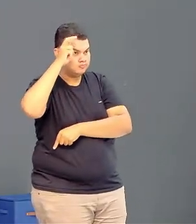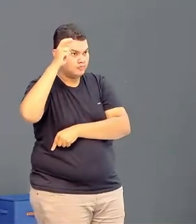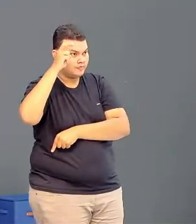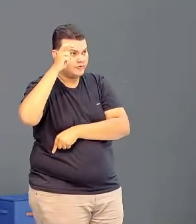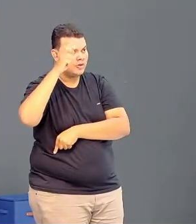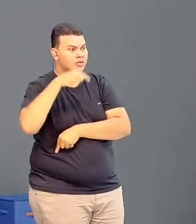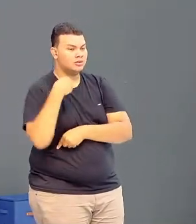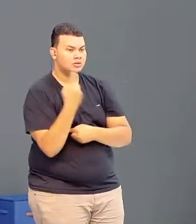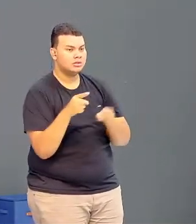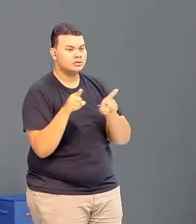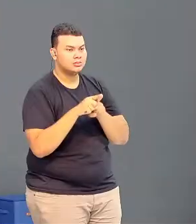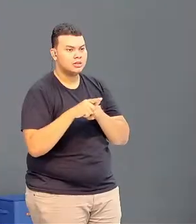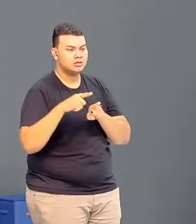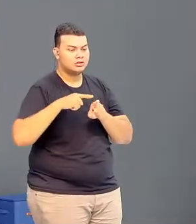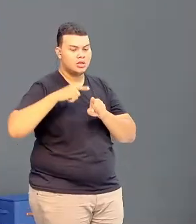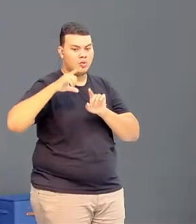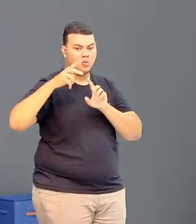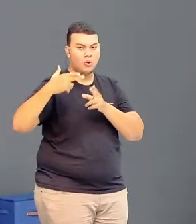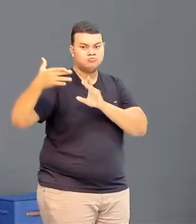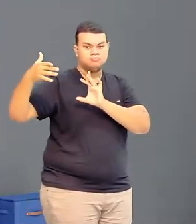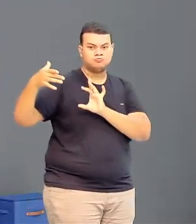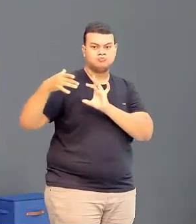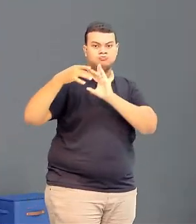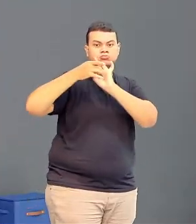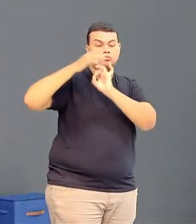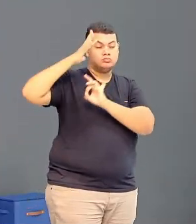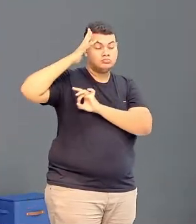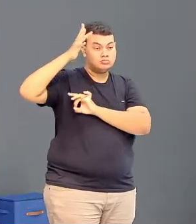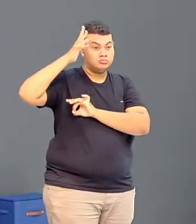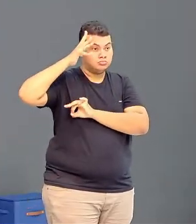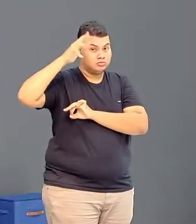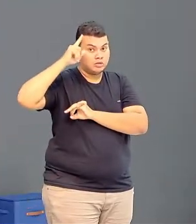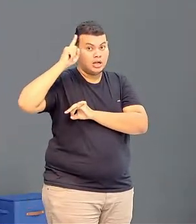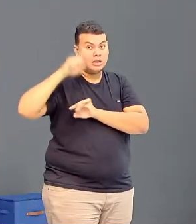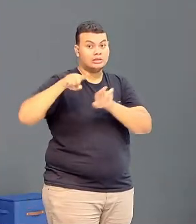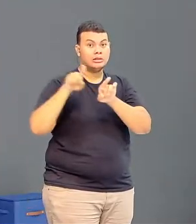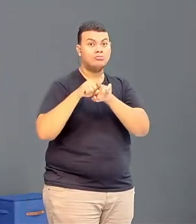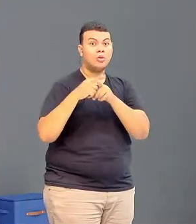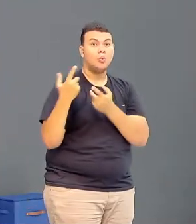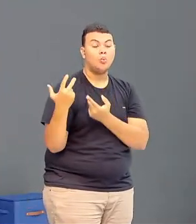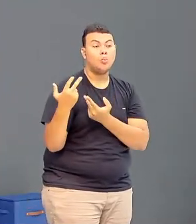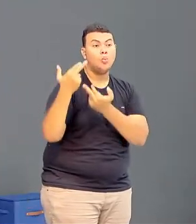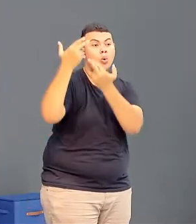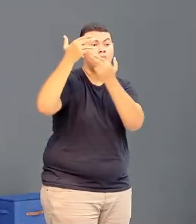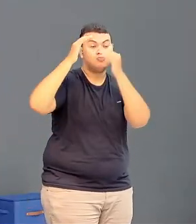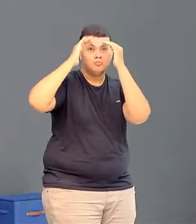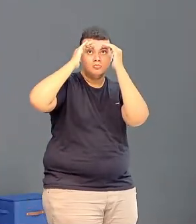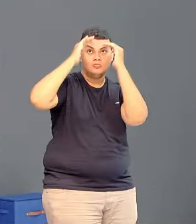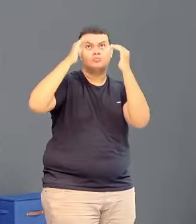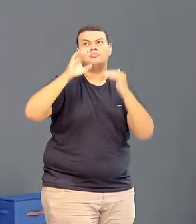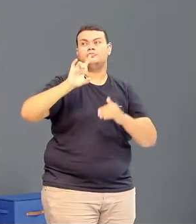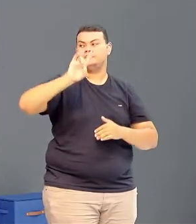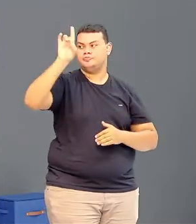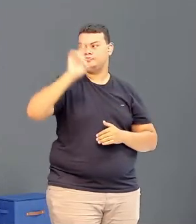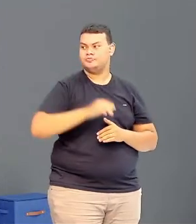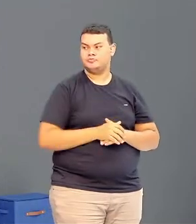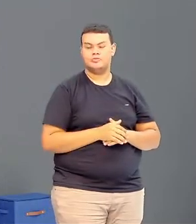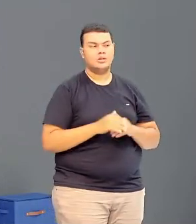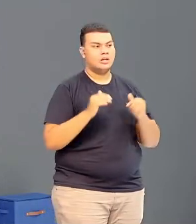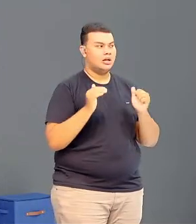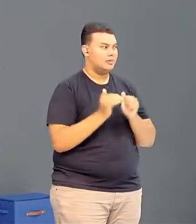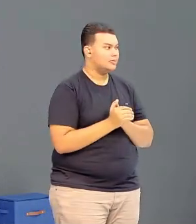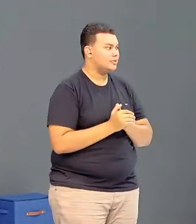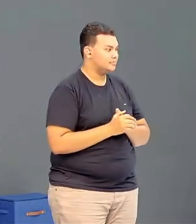cativo todo pensamento para torná-lo obediente a Cristo.